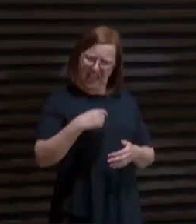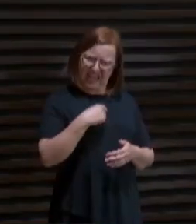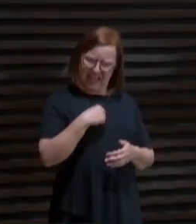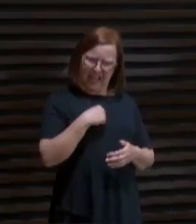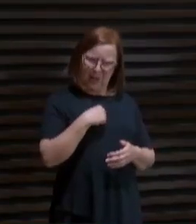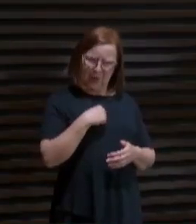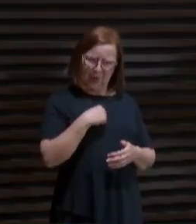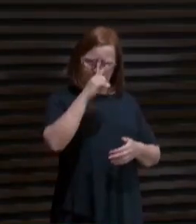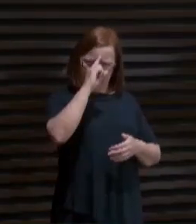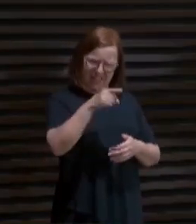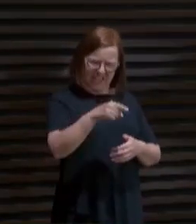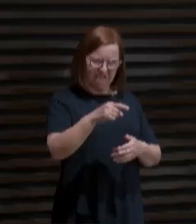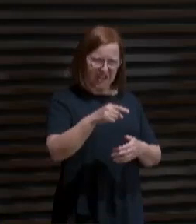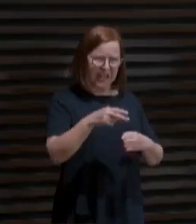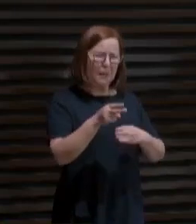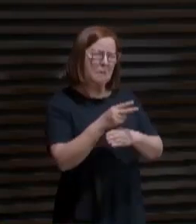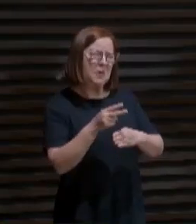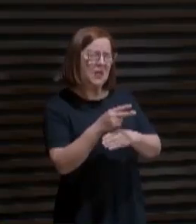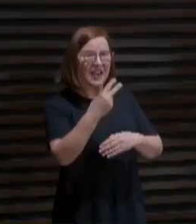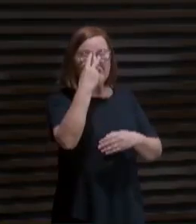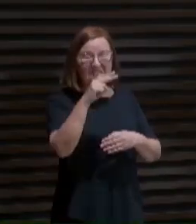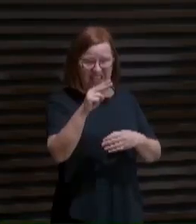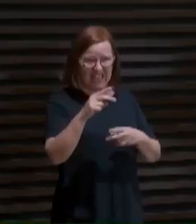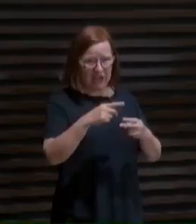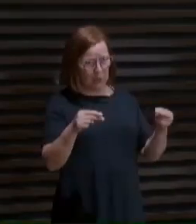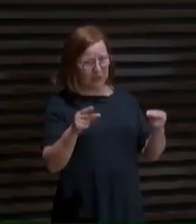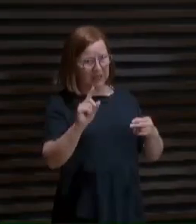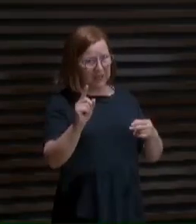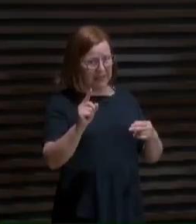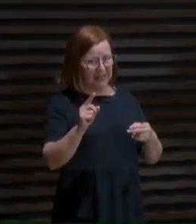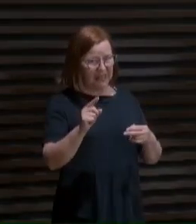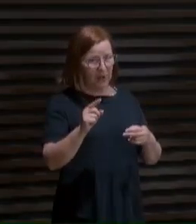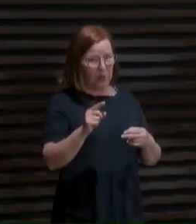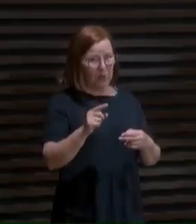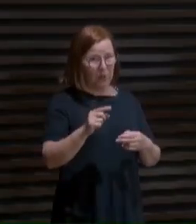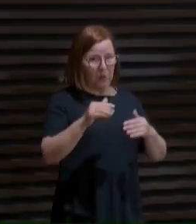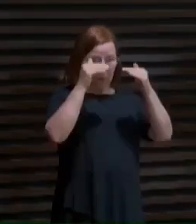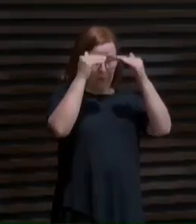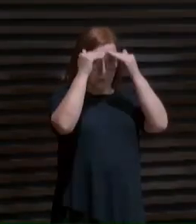procurar ver coisas e não ouvir a minha palavra?